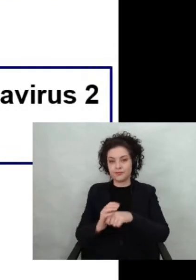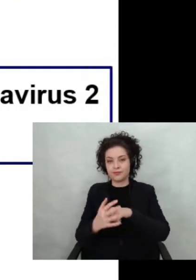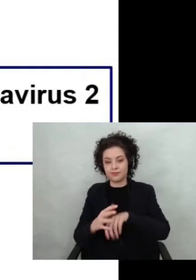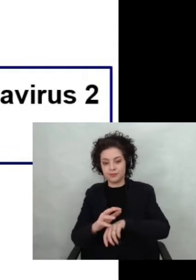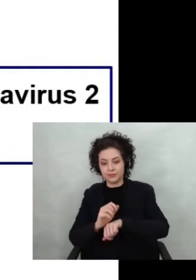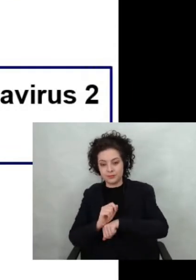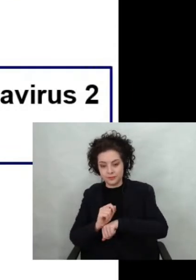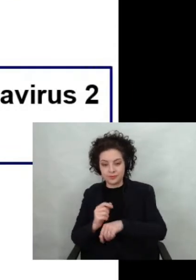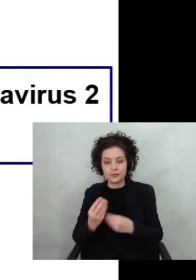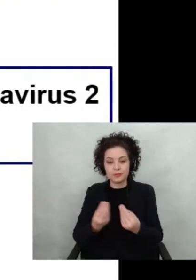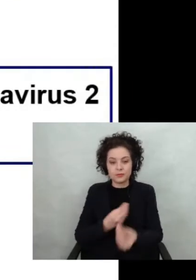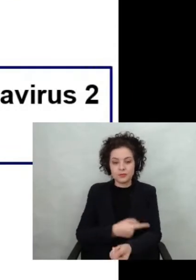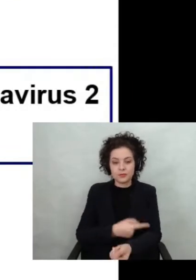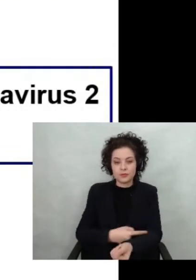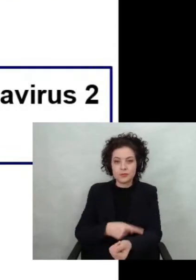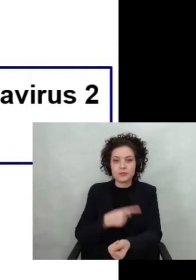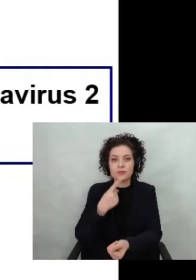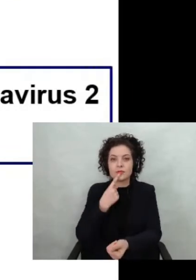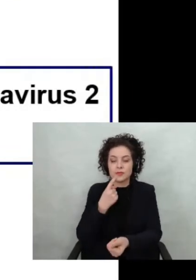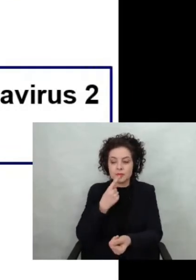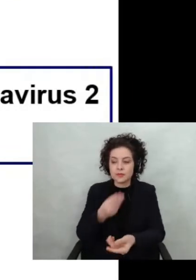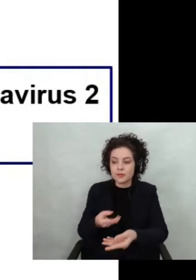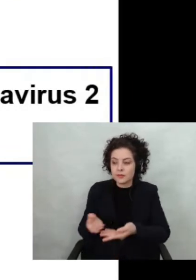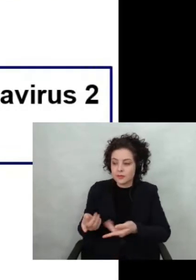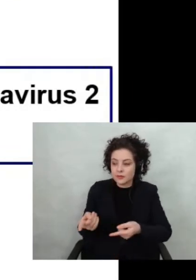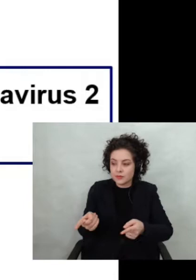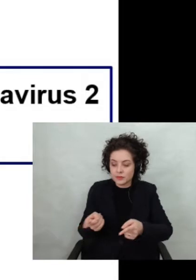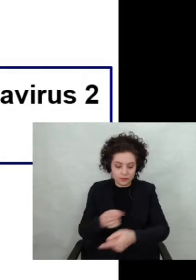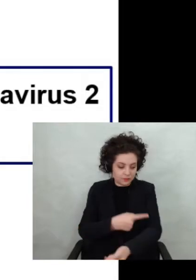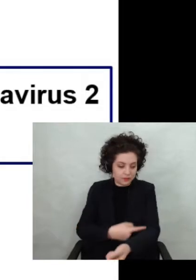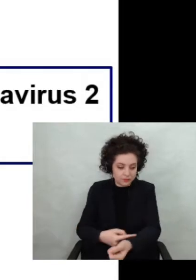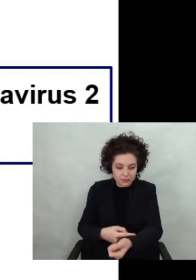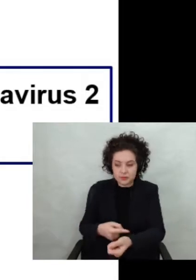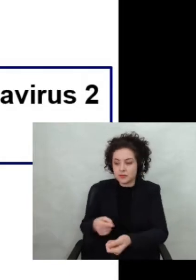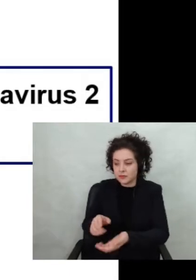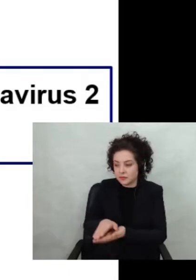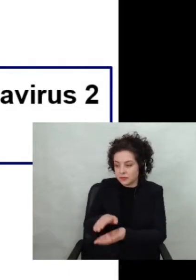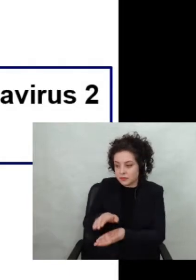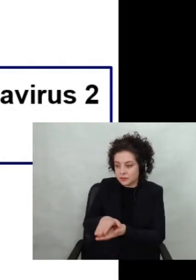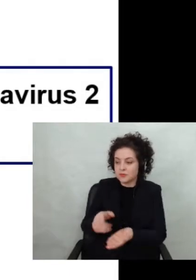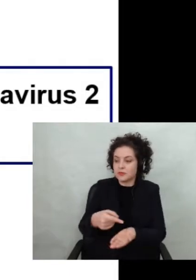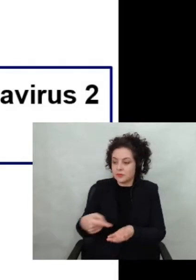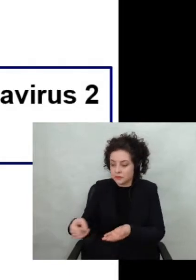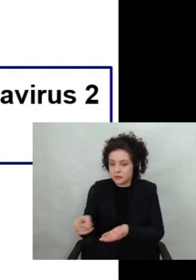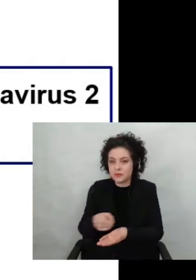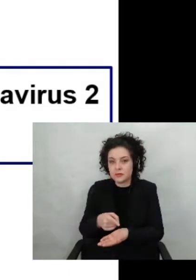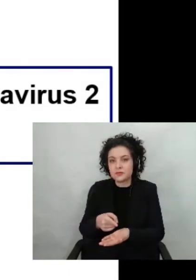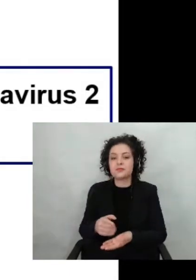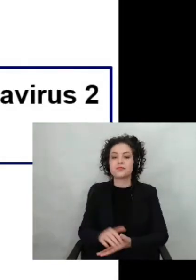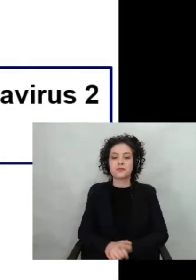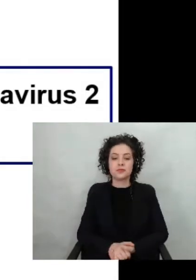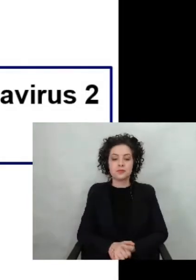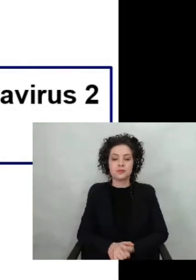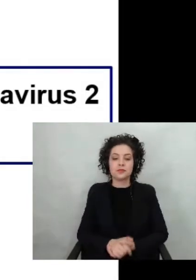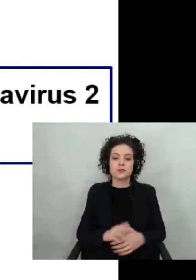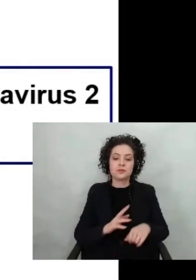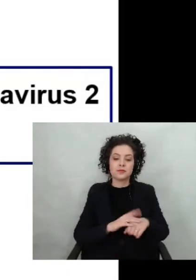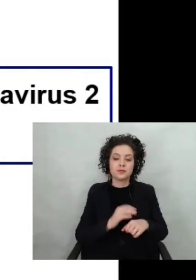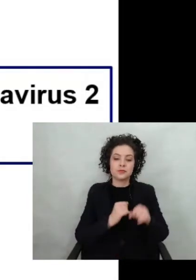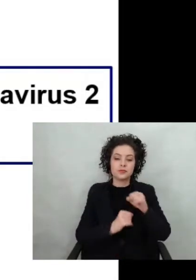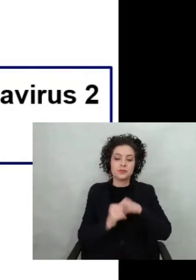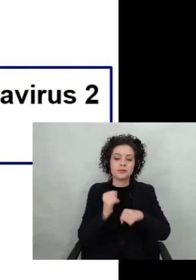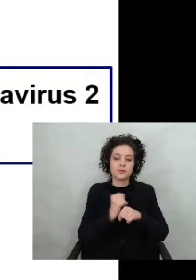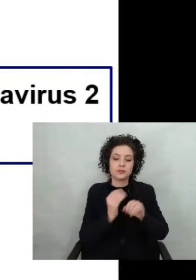disse de forma bastante explicativa, a Covid-19 é uma doença que foi descrita no final do ano passado na